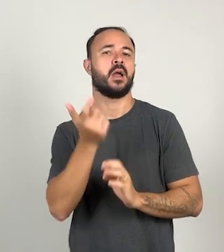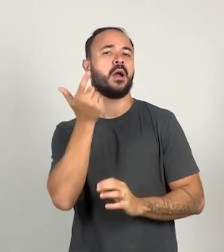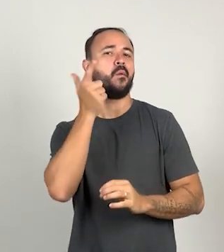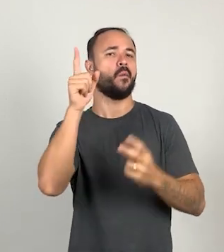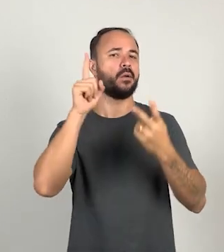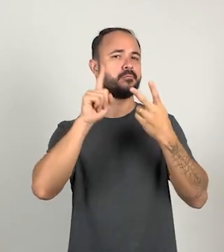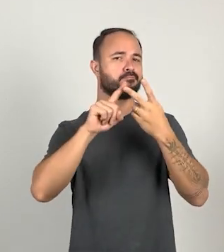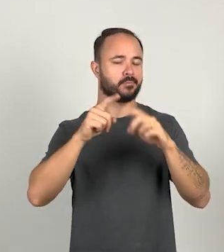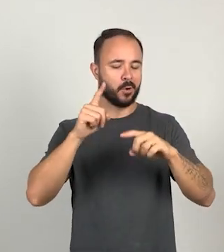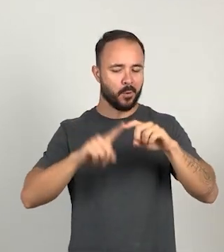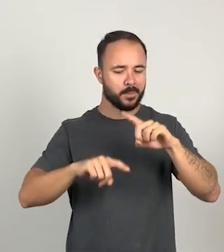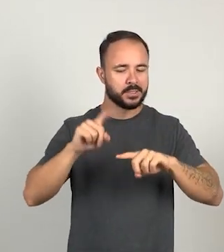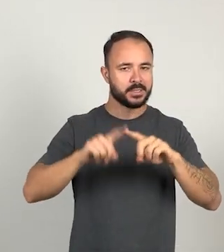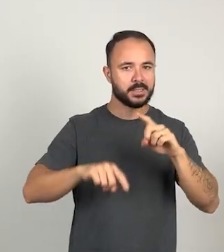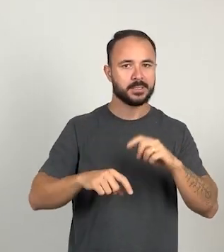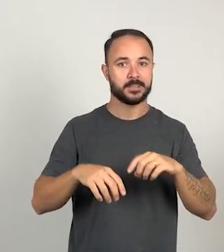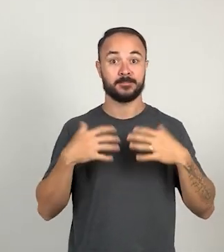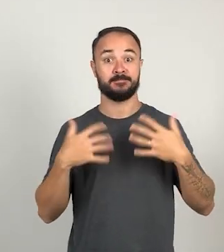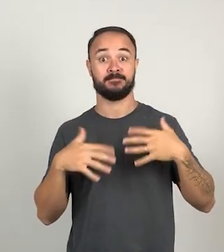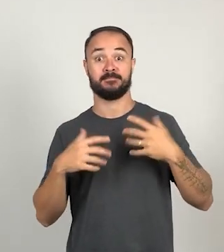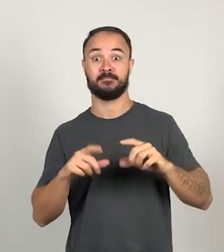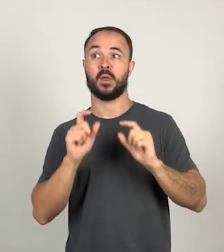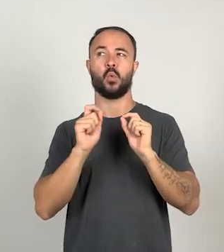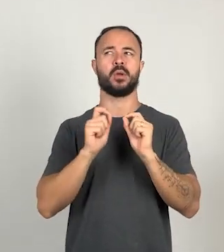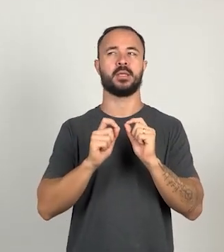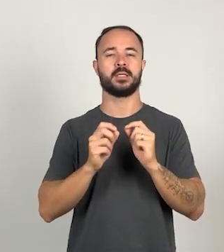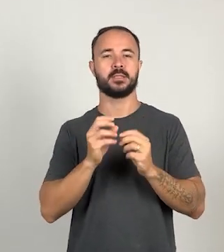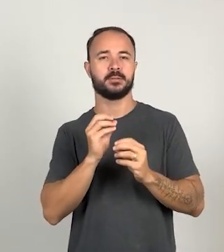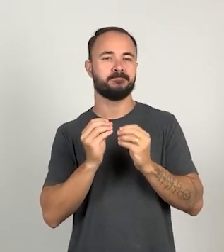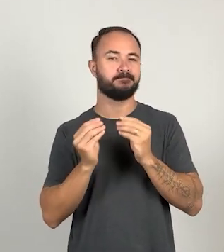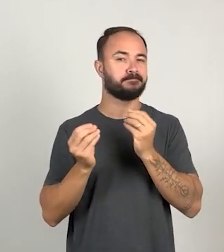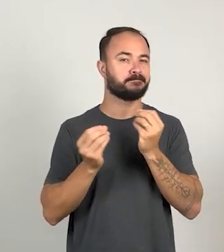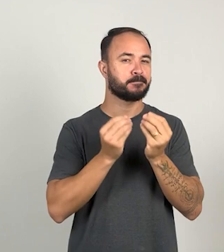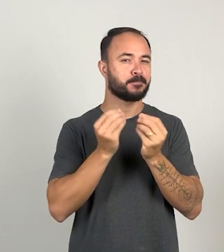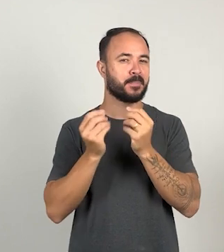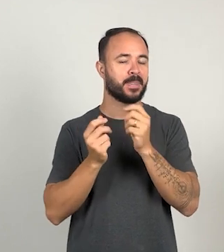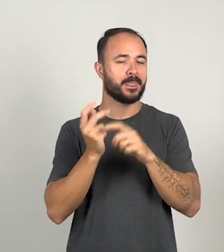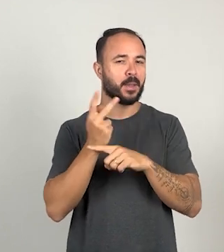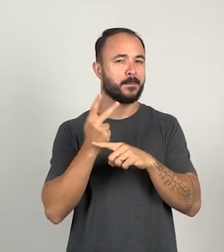Outro objeto. Tcharam, tchan, tchan.